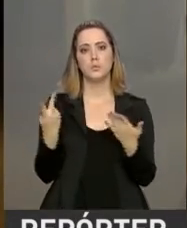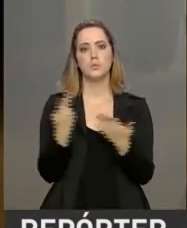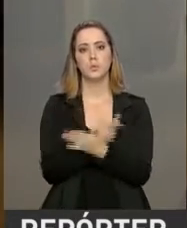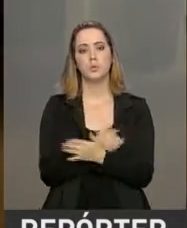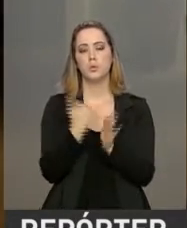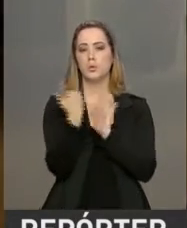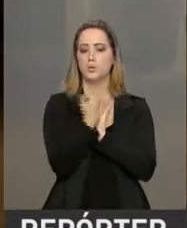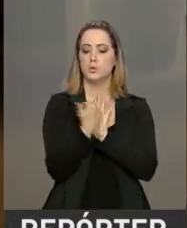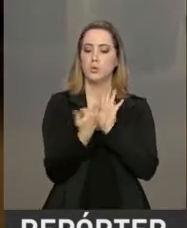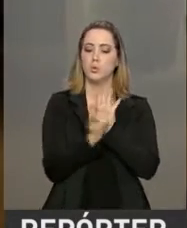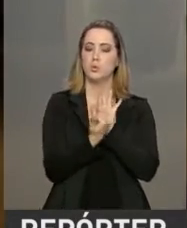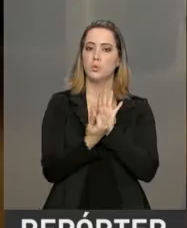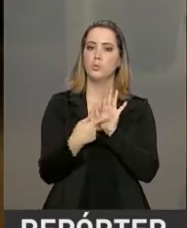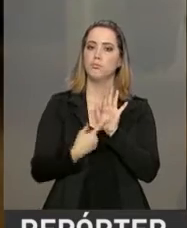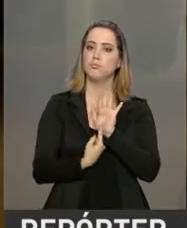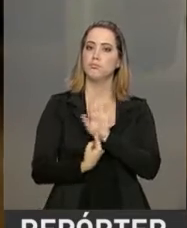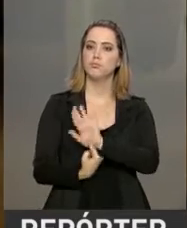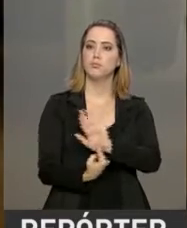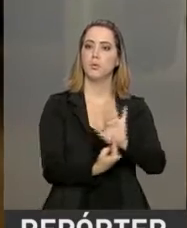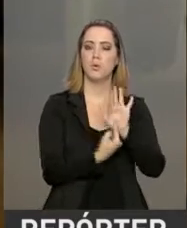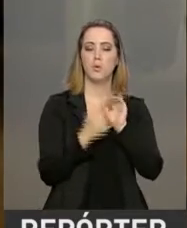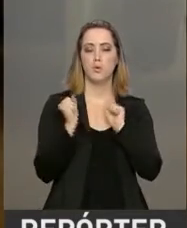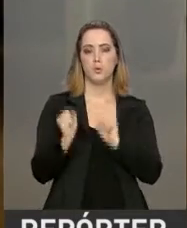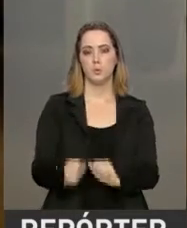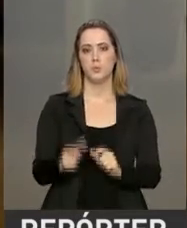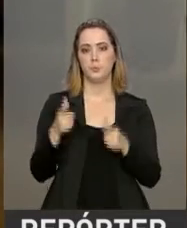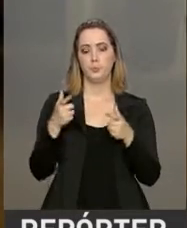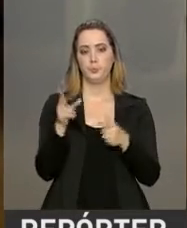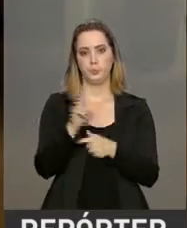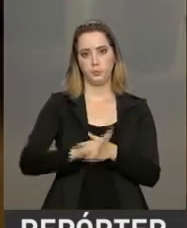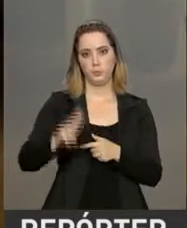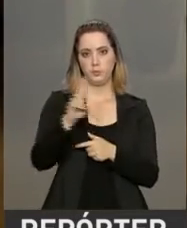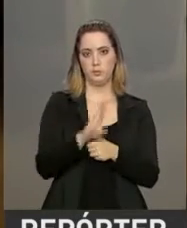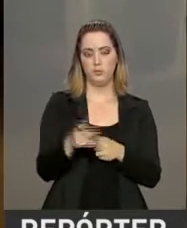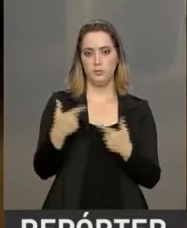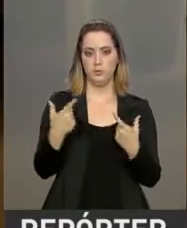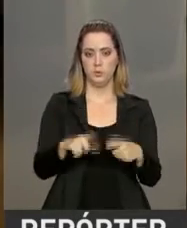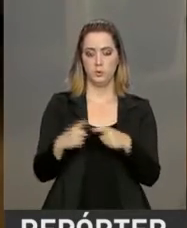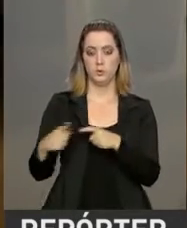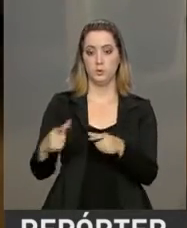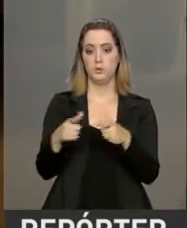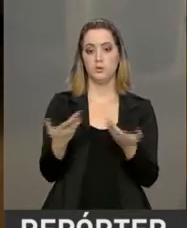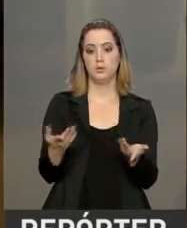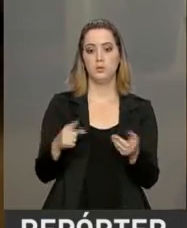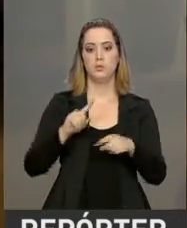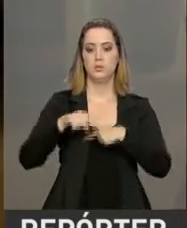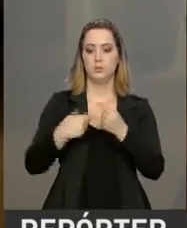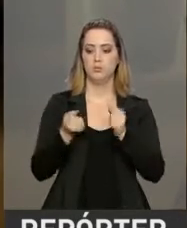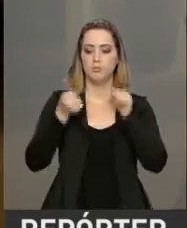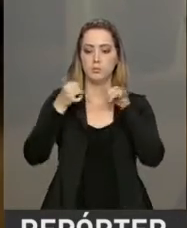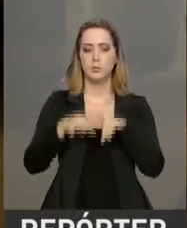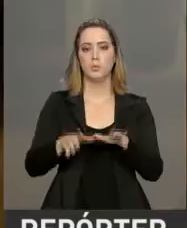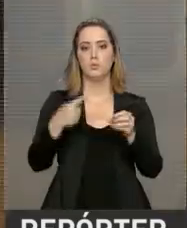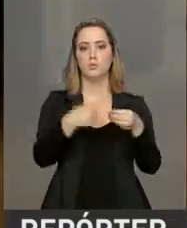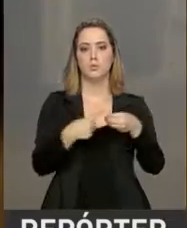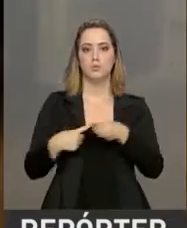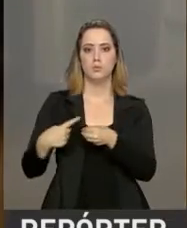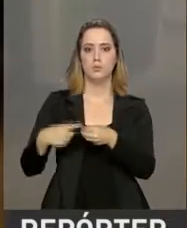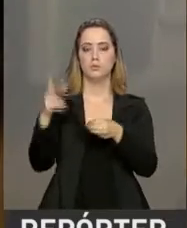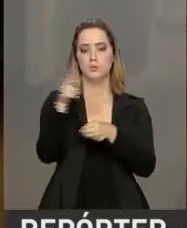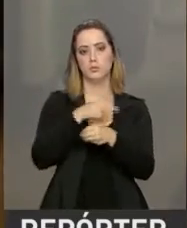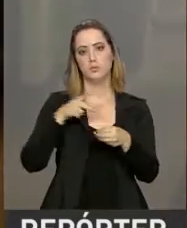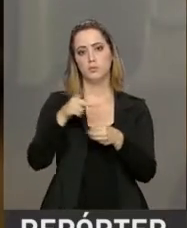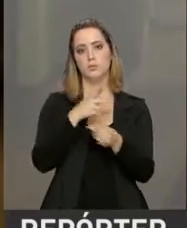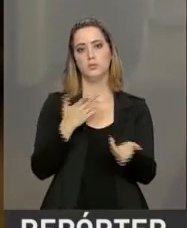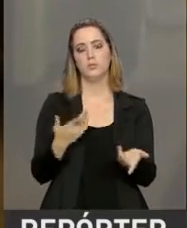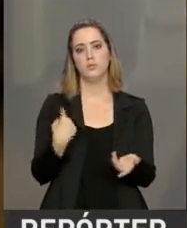de um programa piloto onde nós possamos utilizar as dependências que são o estado da arte nessa matéria e, quem sabe, replicar esse modelo em outras regiões do país. A Fiesp